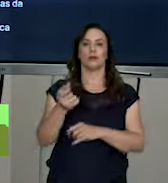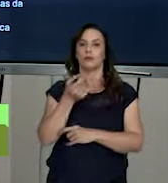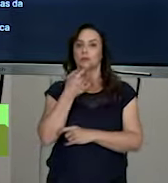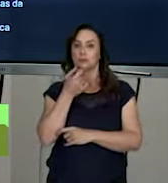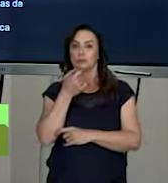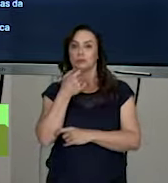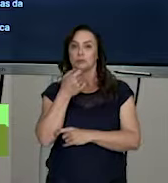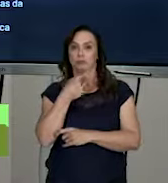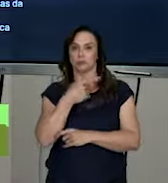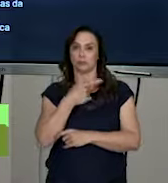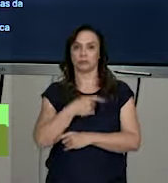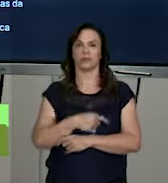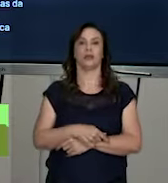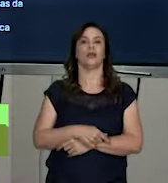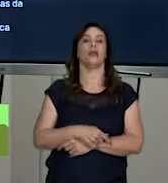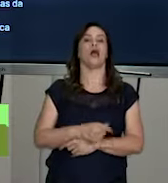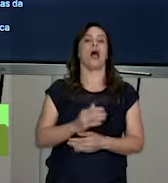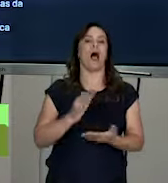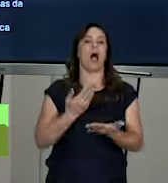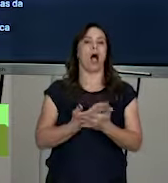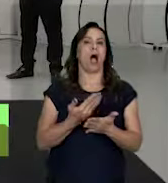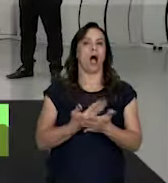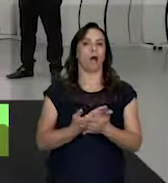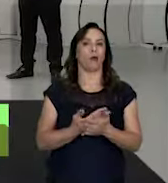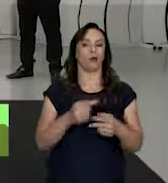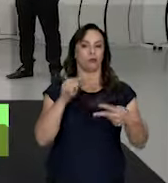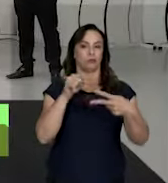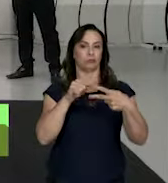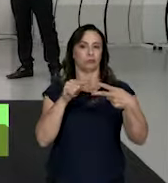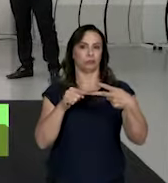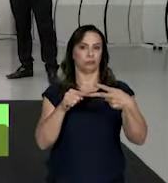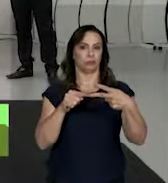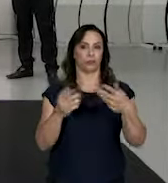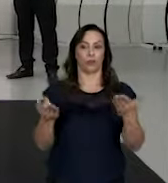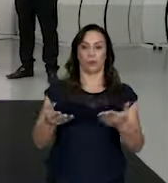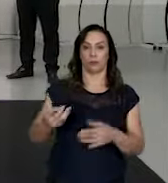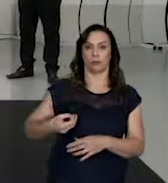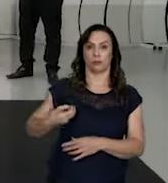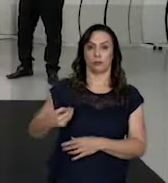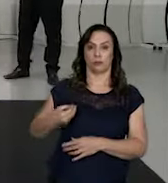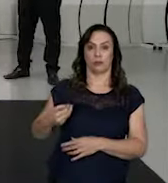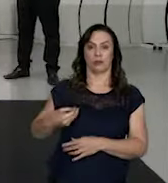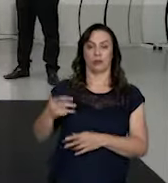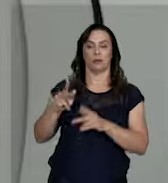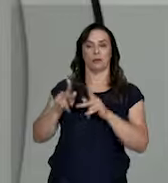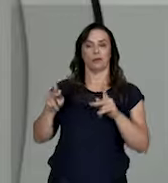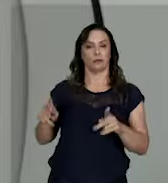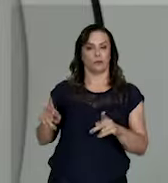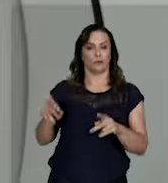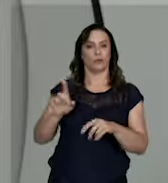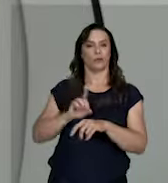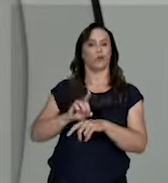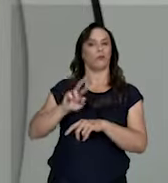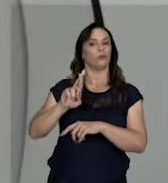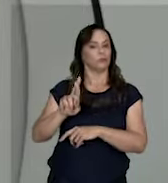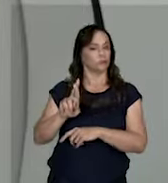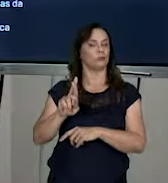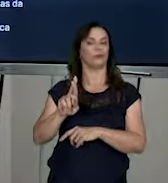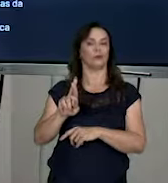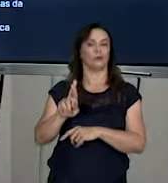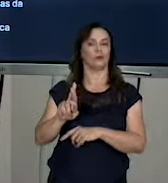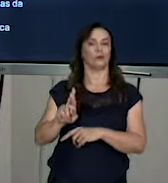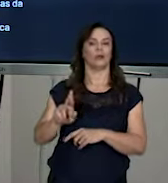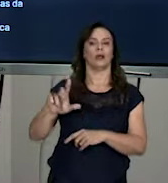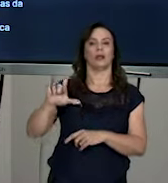partes. E hoje eu conto com a presença do ilustre Dr. Lauro Macedo para